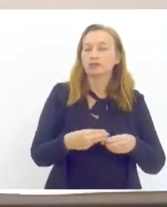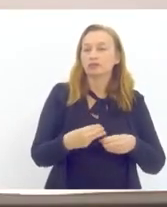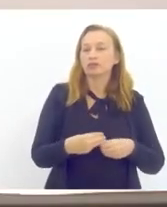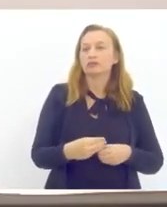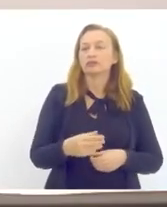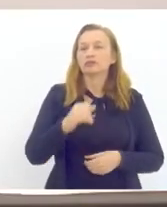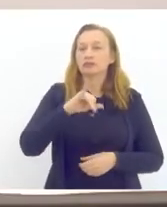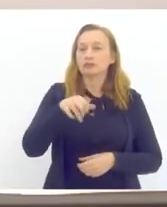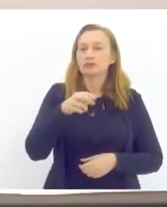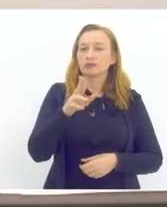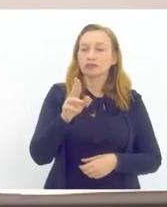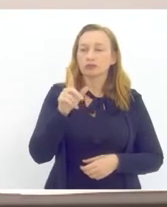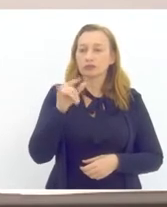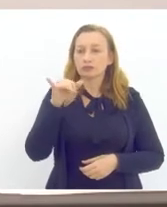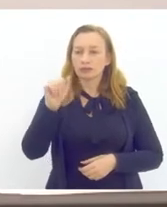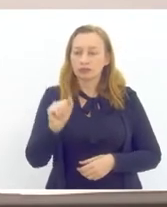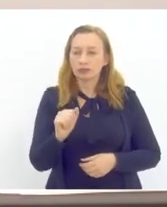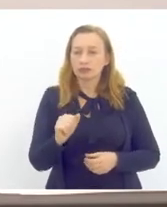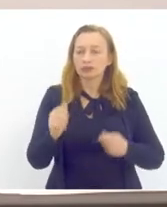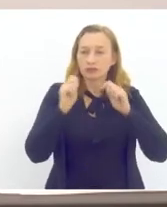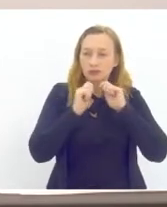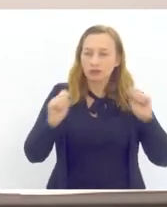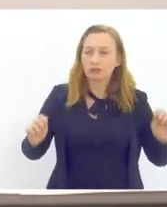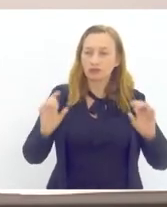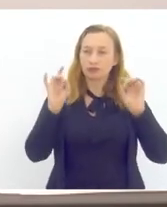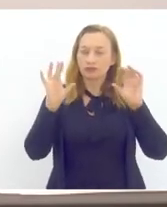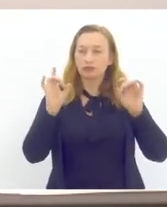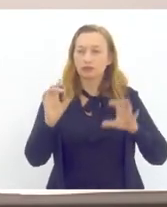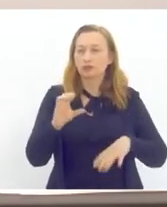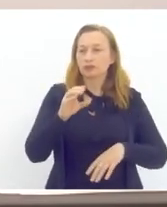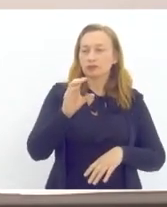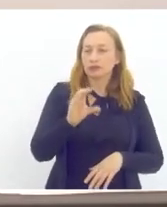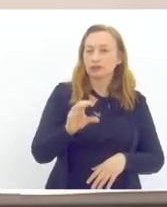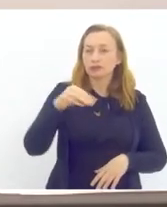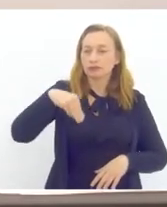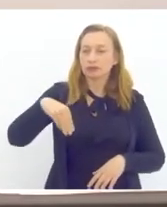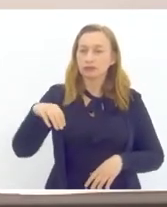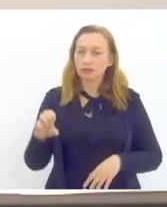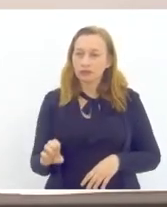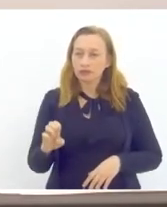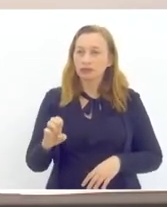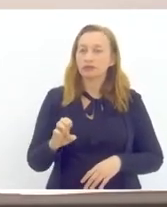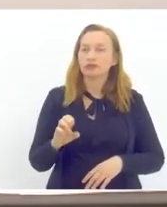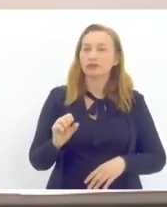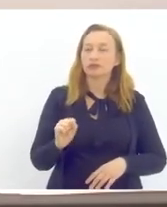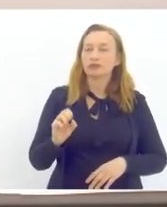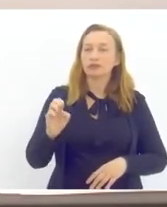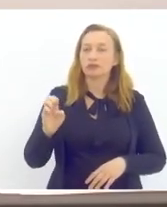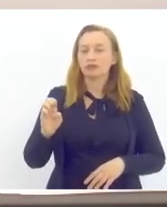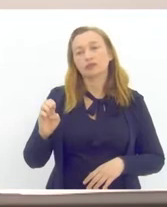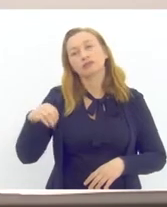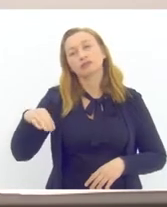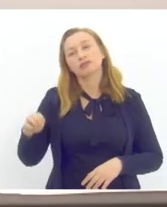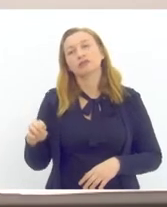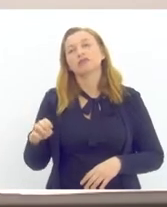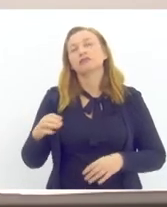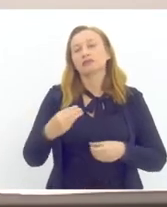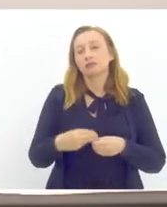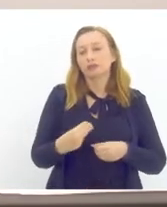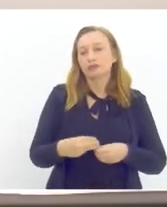Leitão, da Assessoria Especial da CME, do município, Ricardo